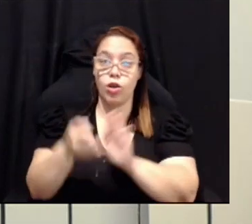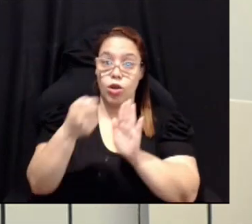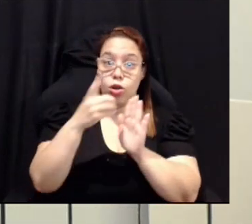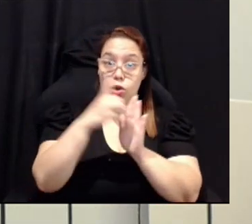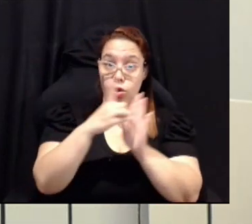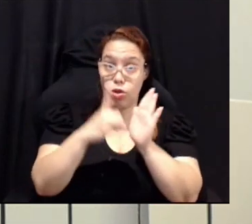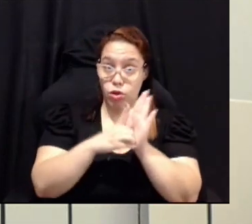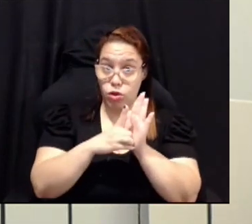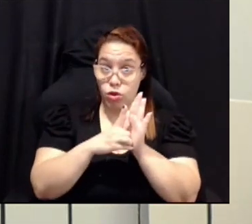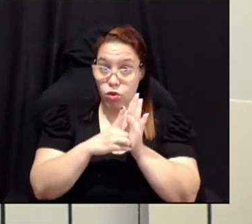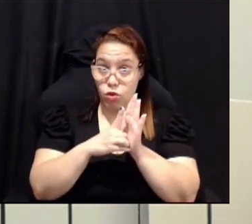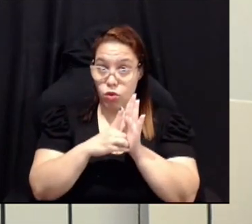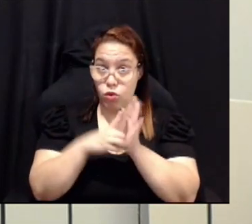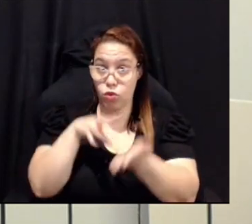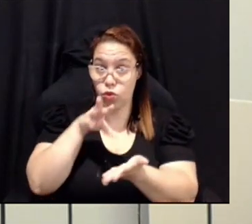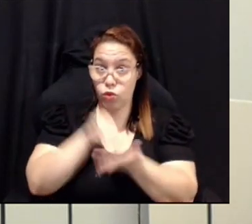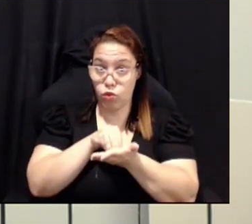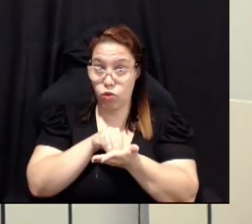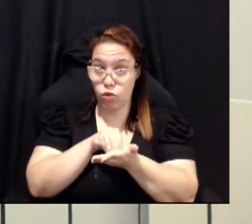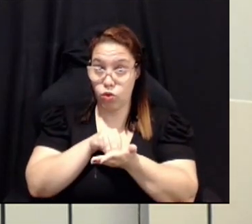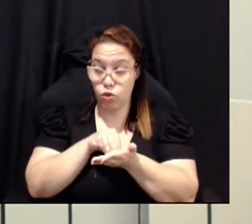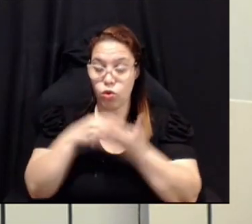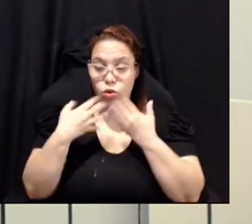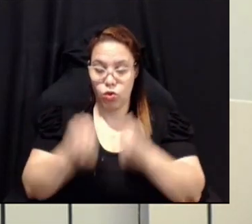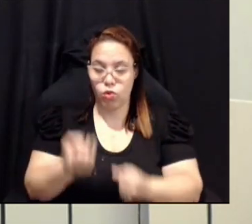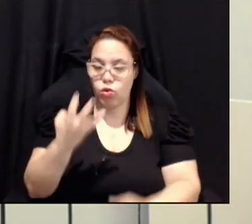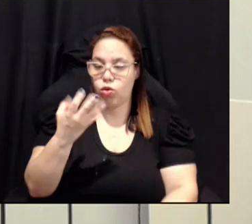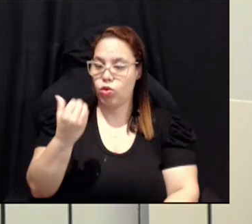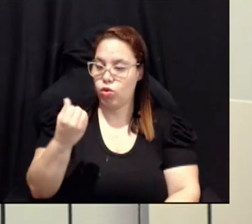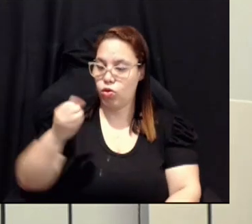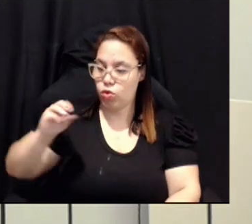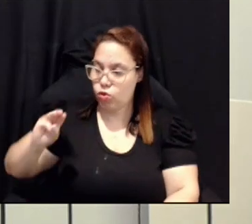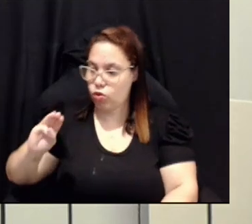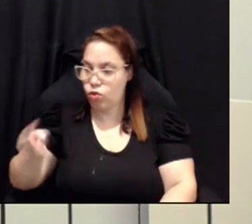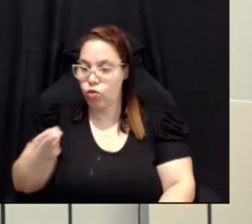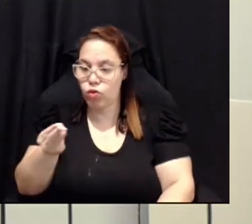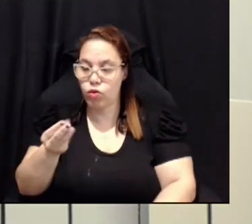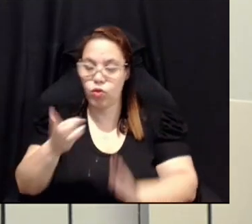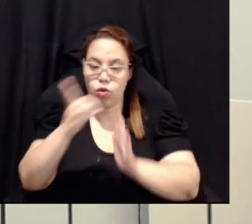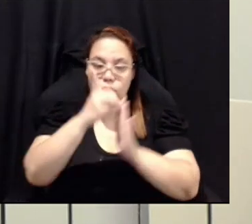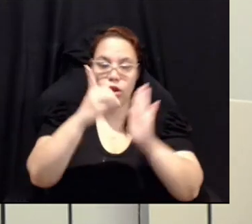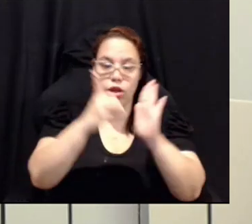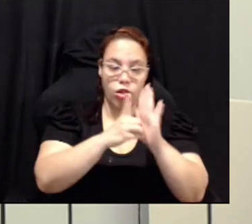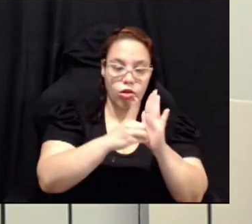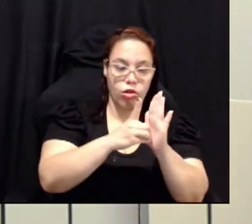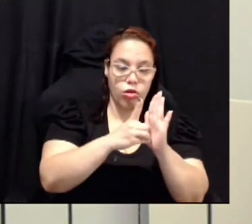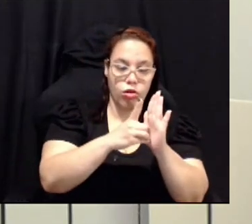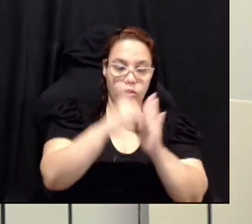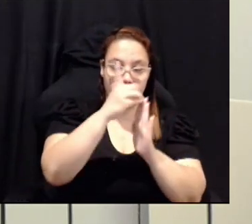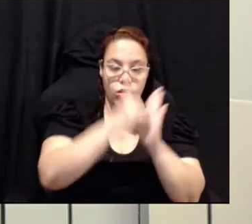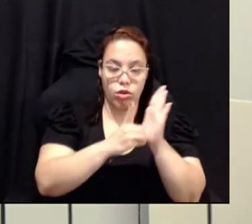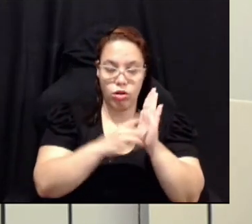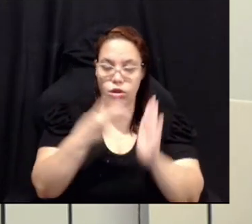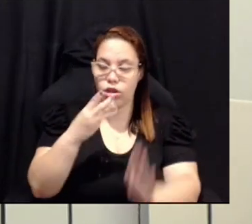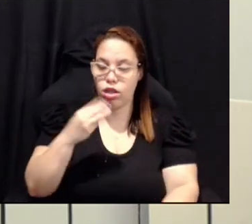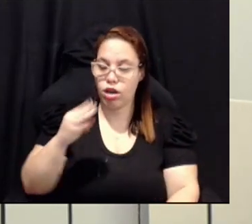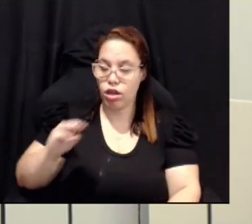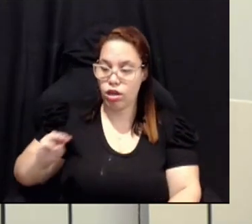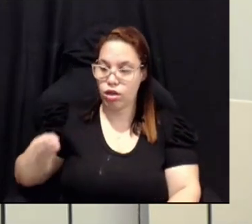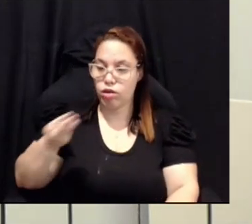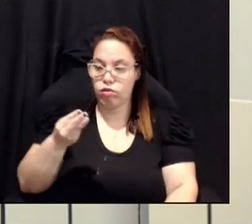Federal, então espera receber mais de 46 milhões de declarações, quase 3 milhões a mais que as entregues